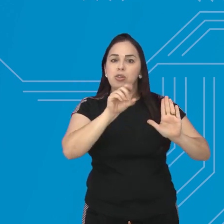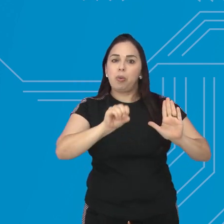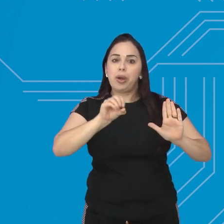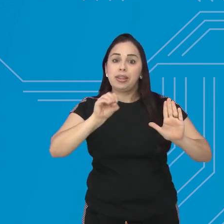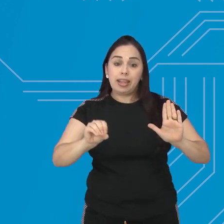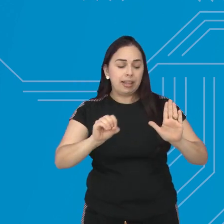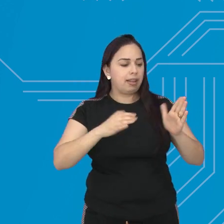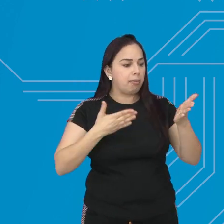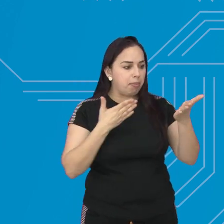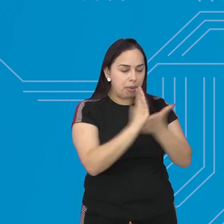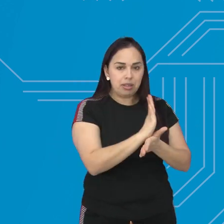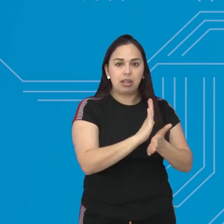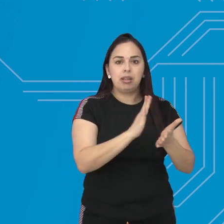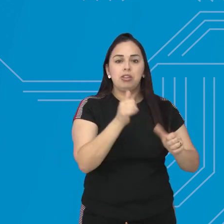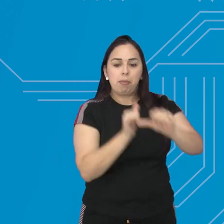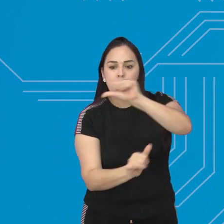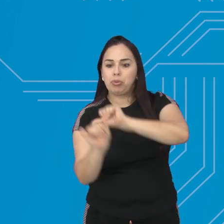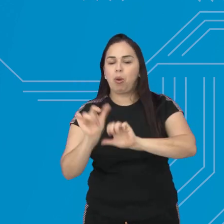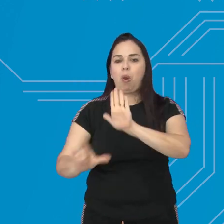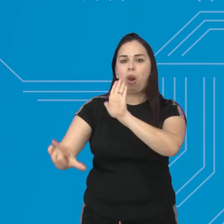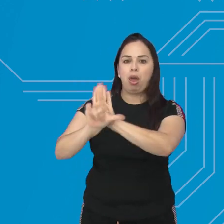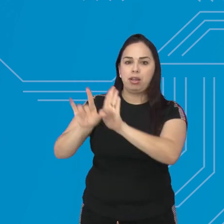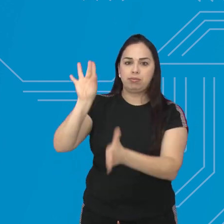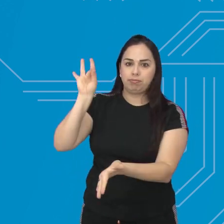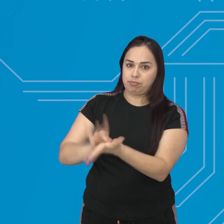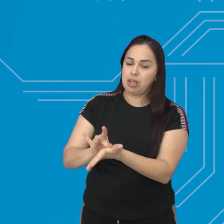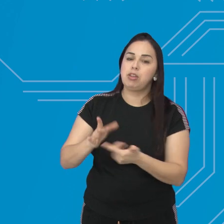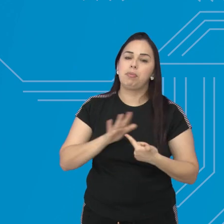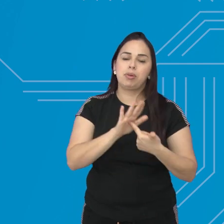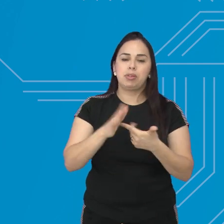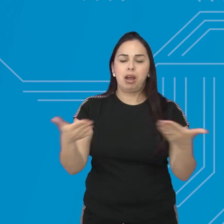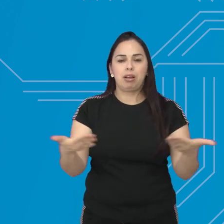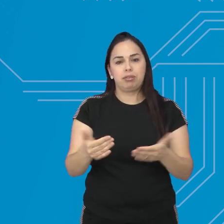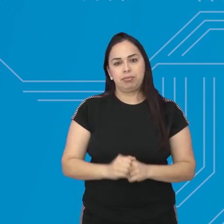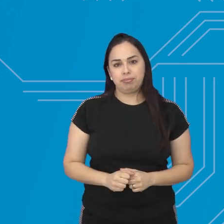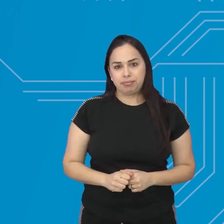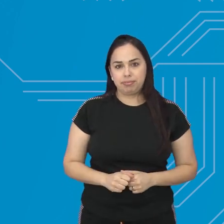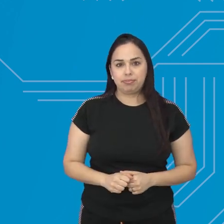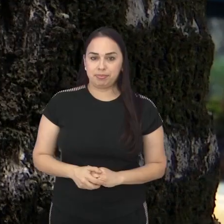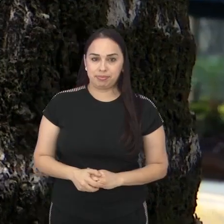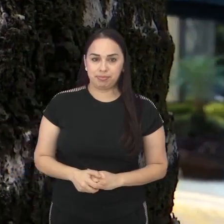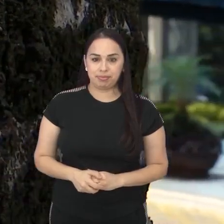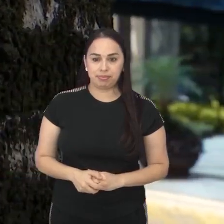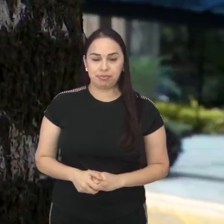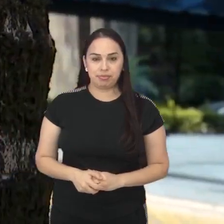180 projetos, muitos que já são lei em vigor aqui na cidade, como a gente te mostra agora.